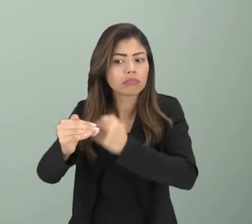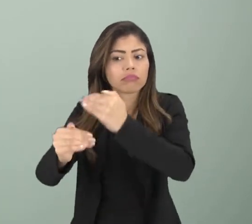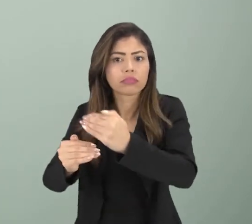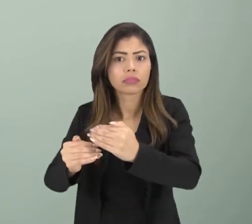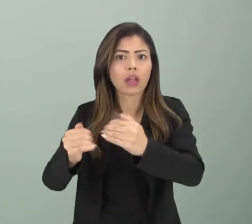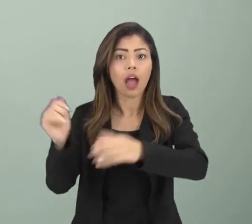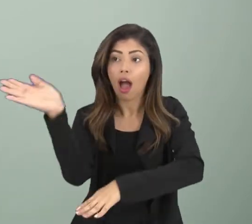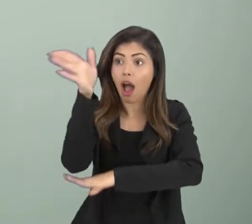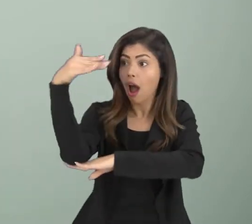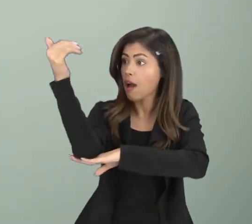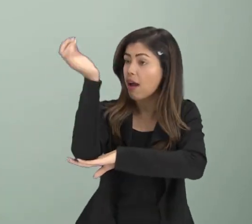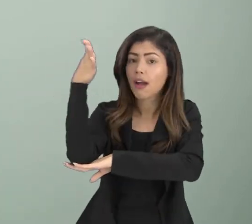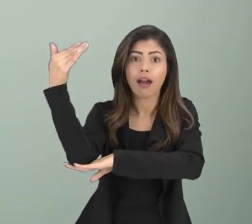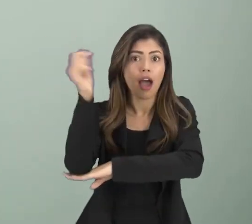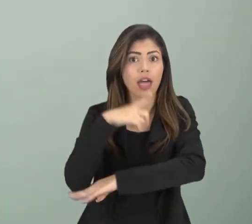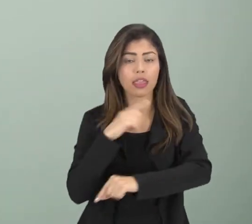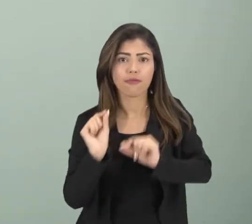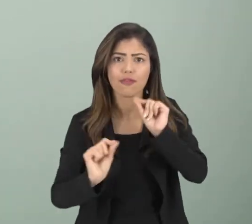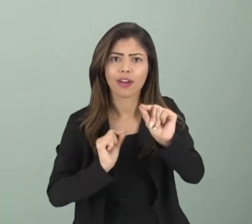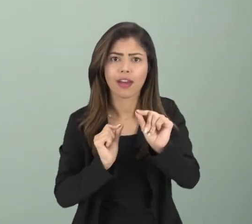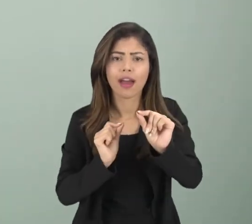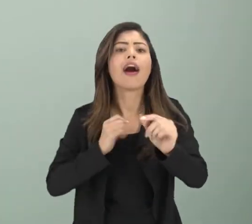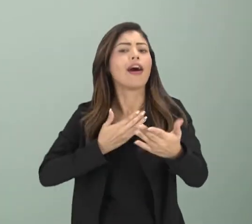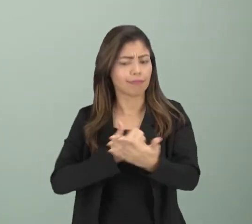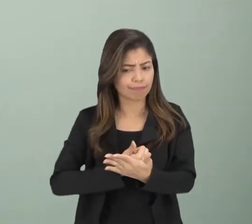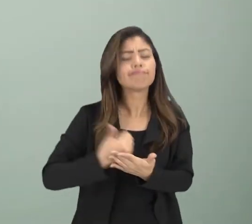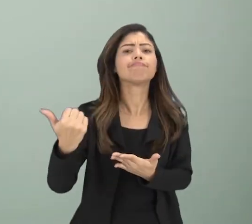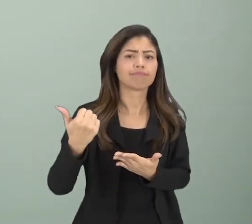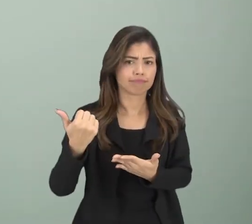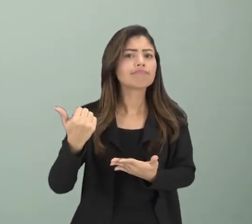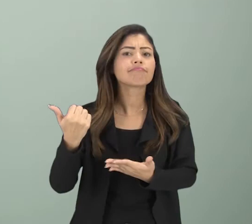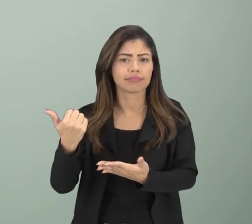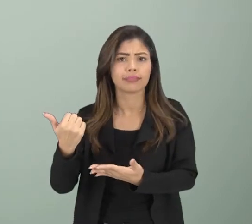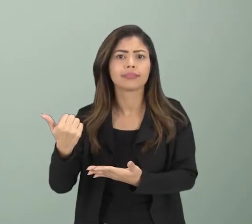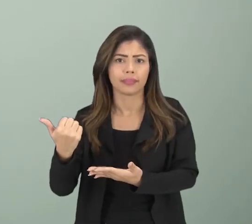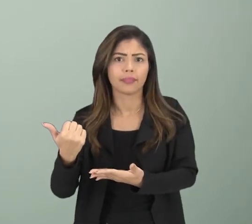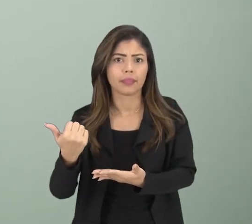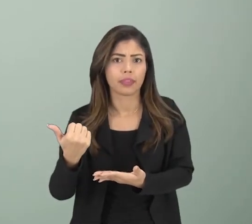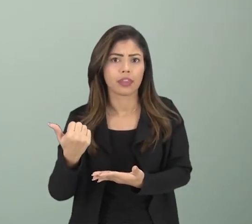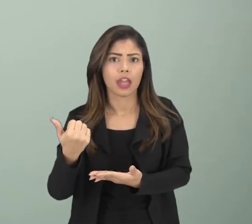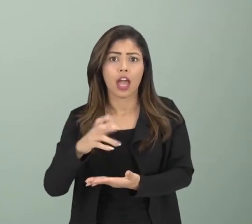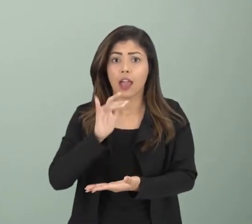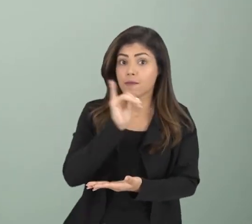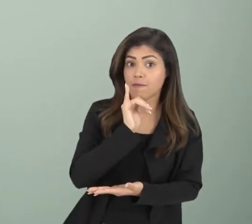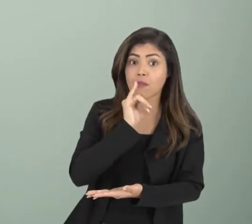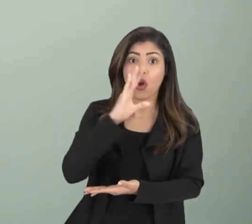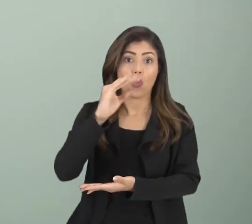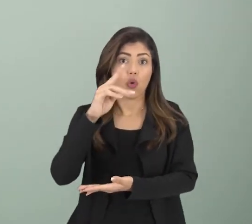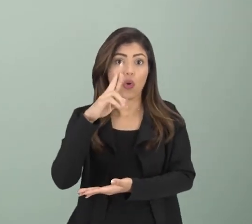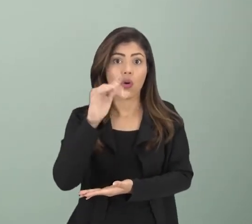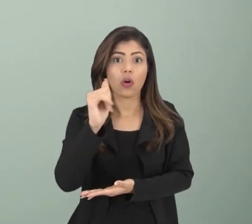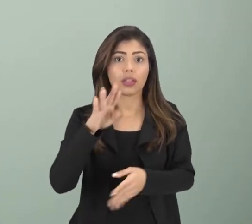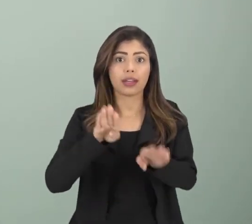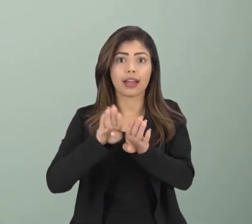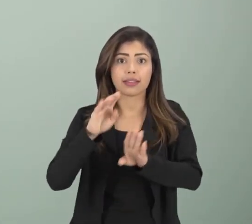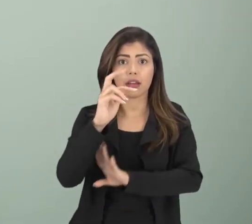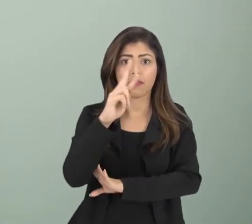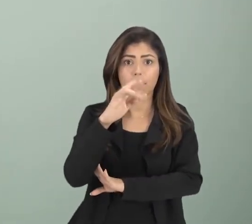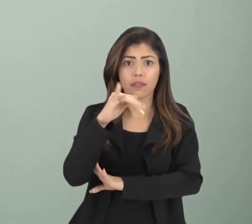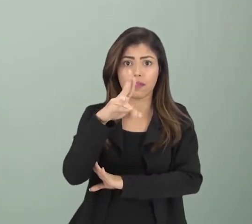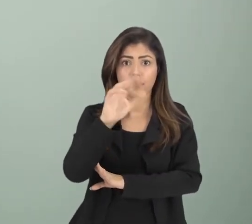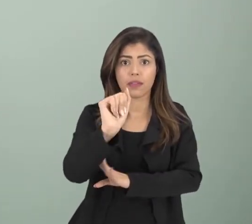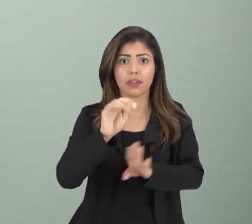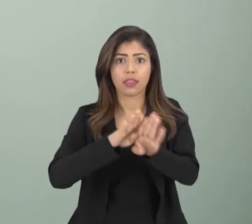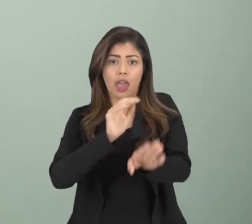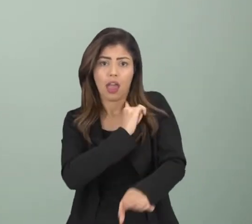levantou a bandeira, intensificou as suas ações. Então, por exemplo, as cotas raciais que dão